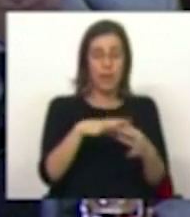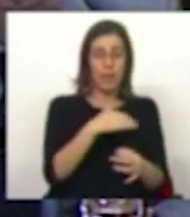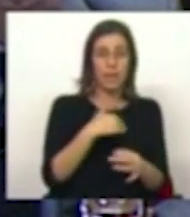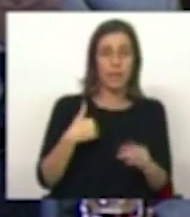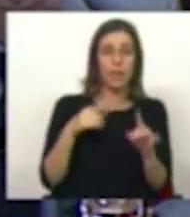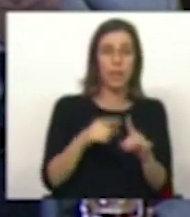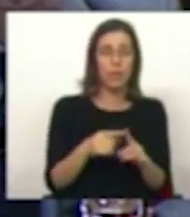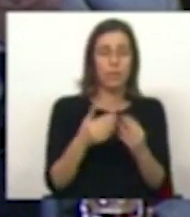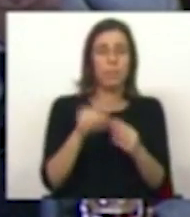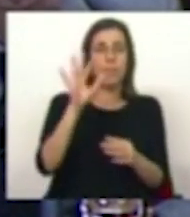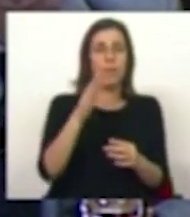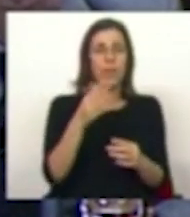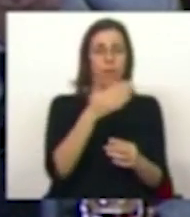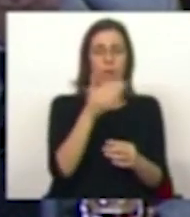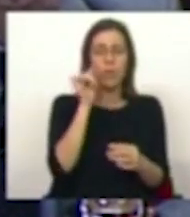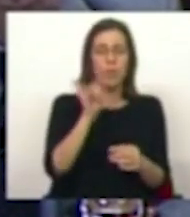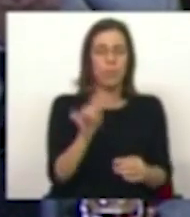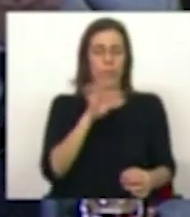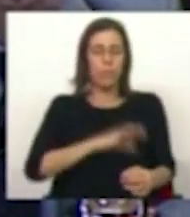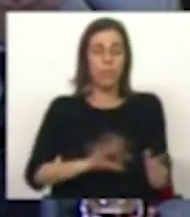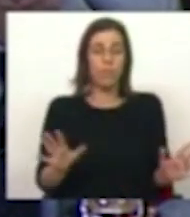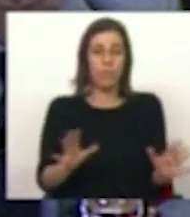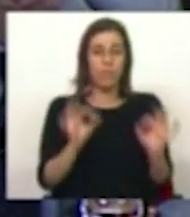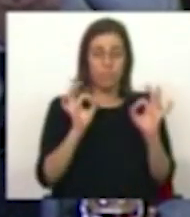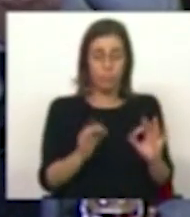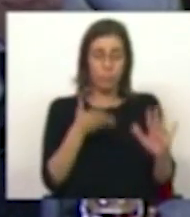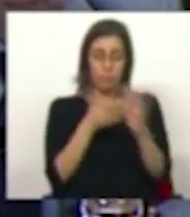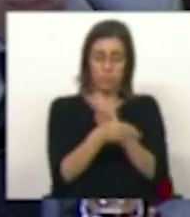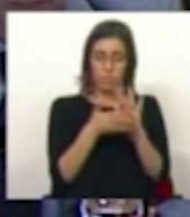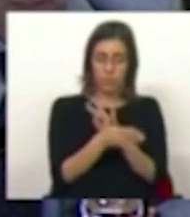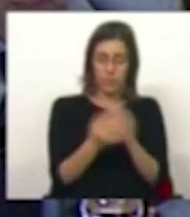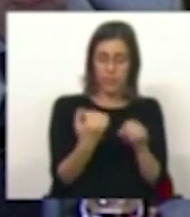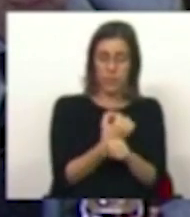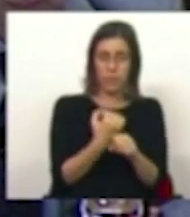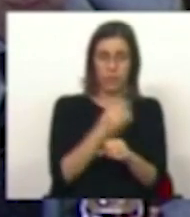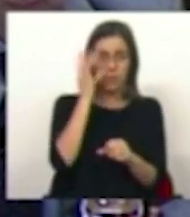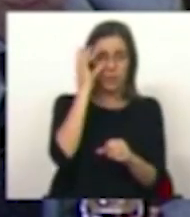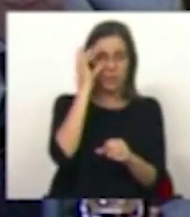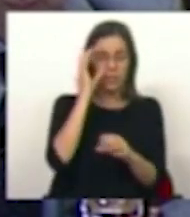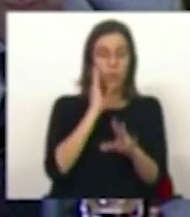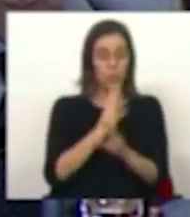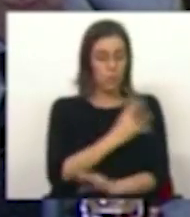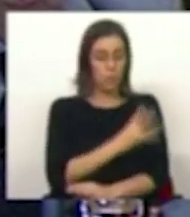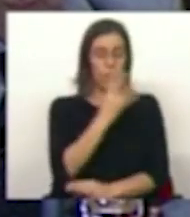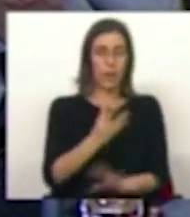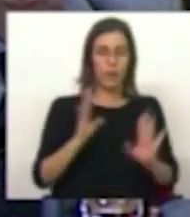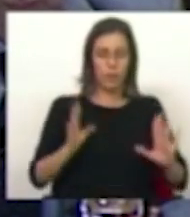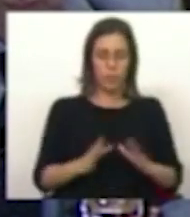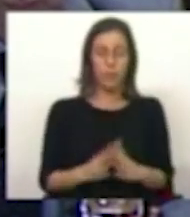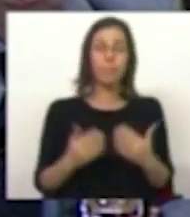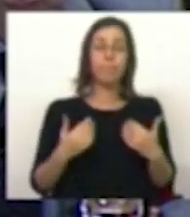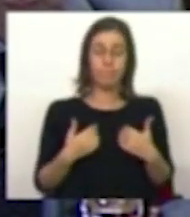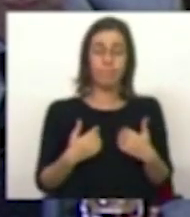saúde são mais de 12 mil profissionais em termos líquidos que entraram ao serviço nos últimos 4 anos.